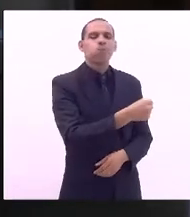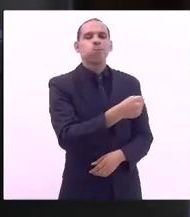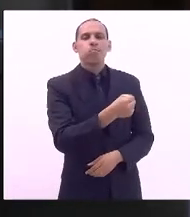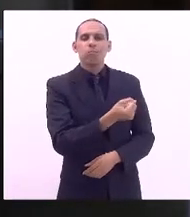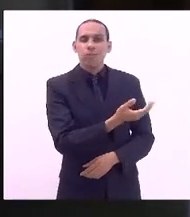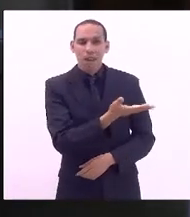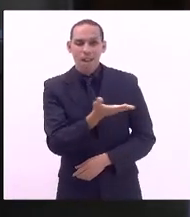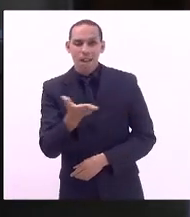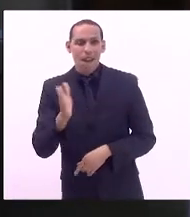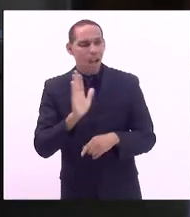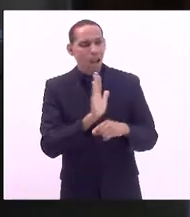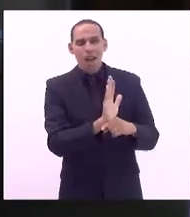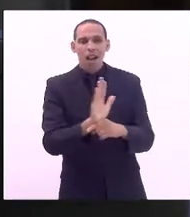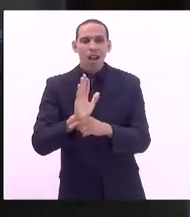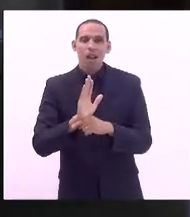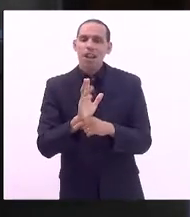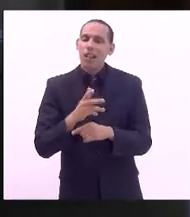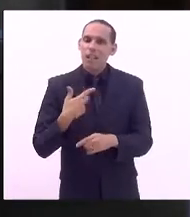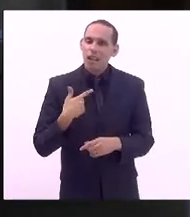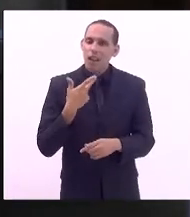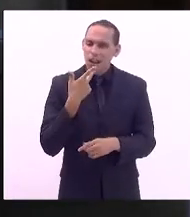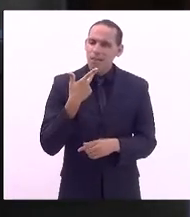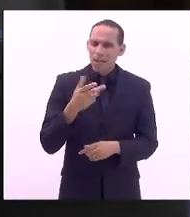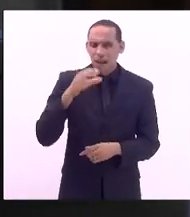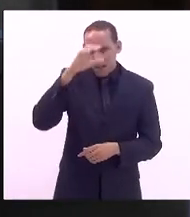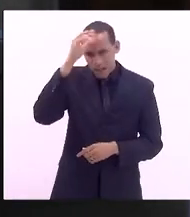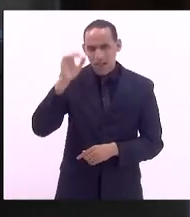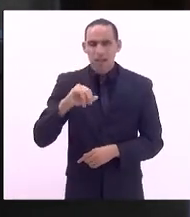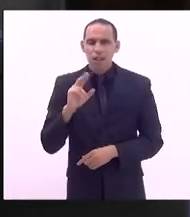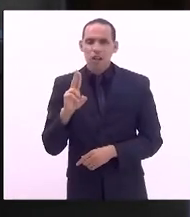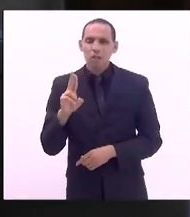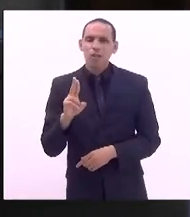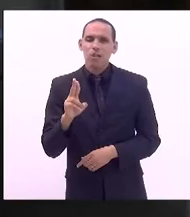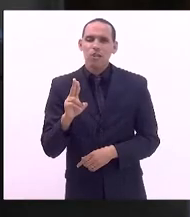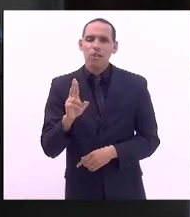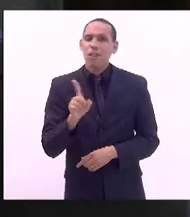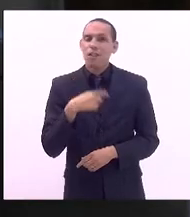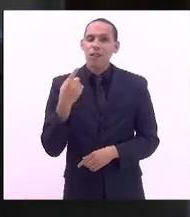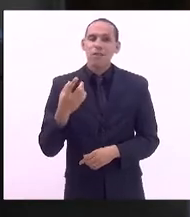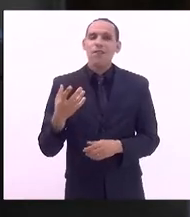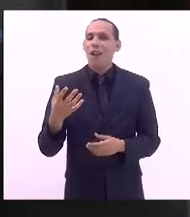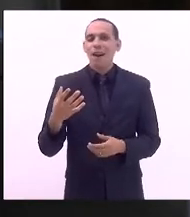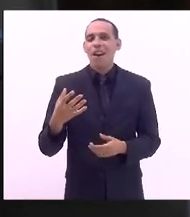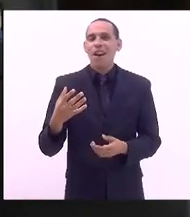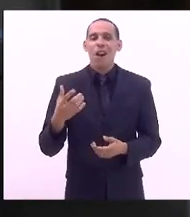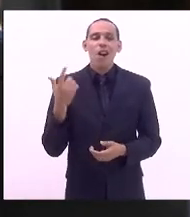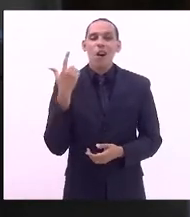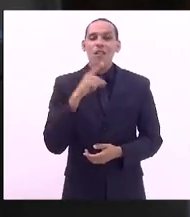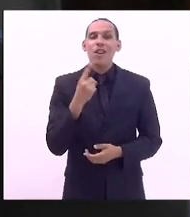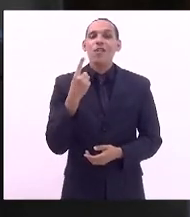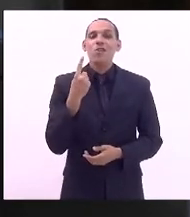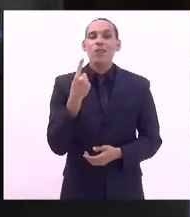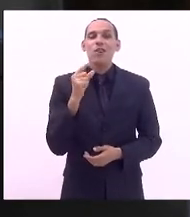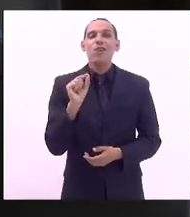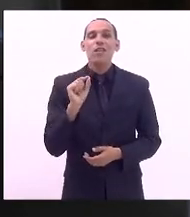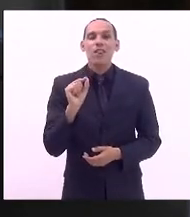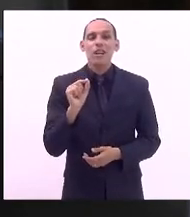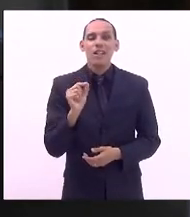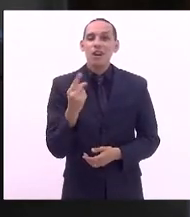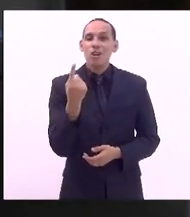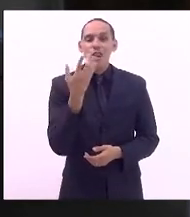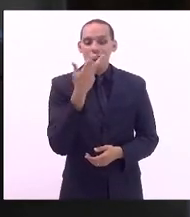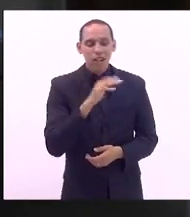eles estavam ali ajudando e eu falo o seguinte tia Ju nós tivemos maior recompensa nós conseguimos resgatar uma criança a tua vida